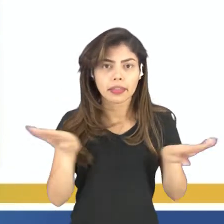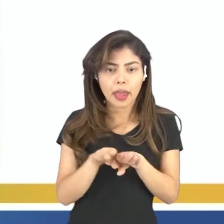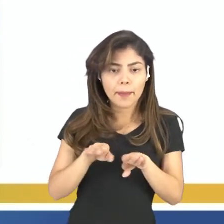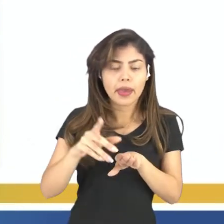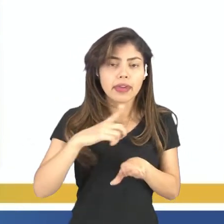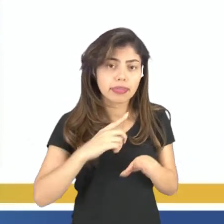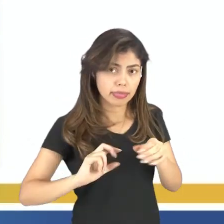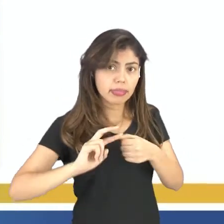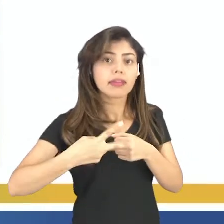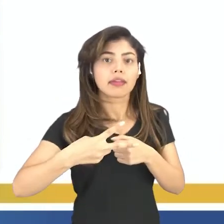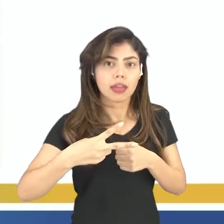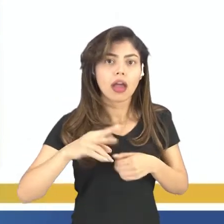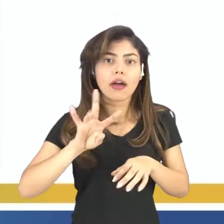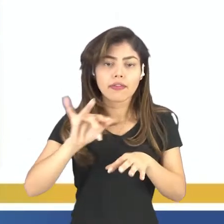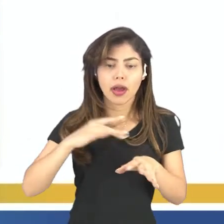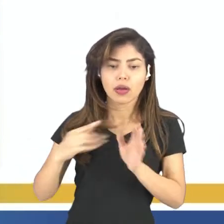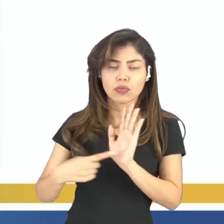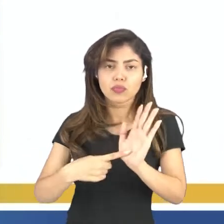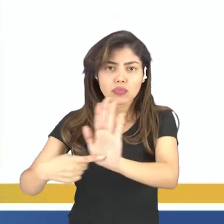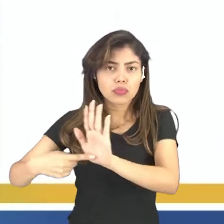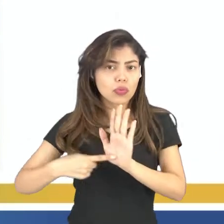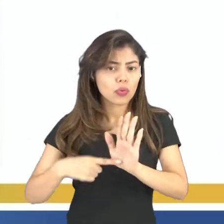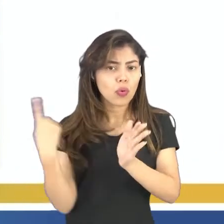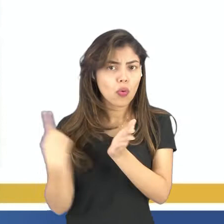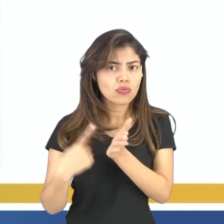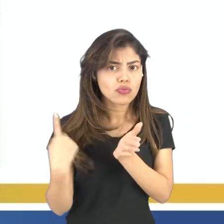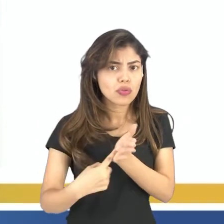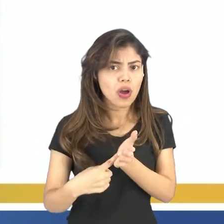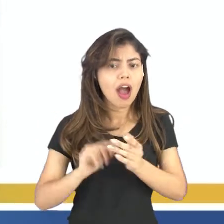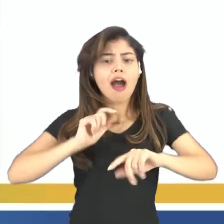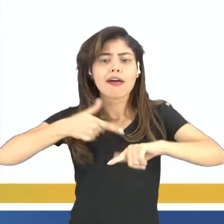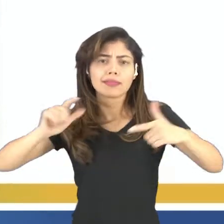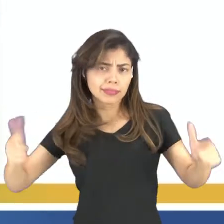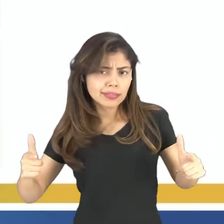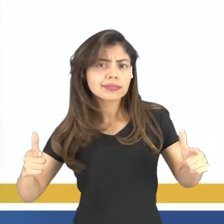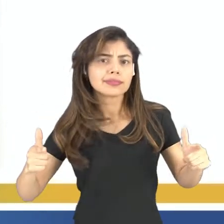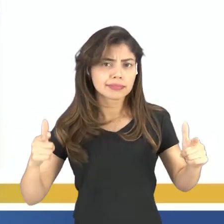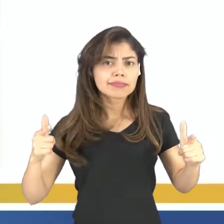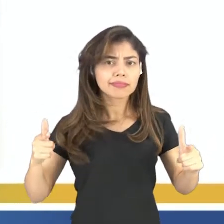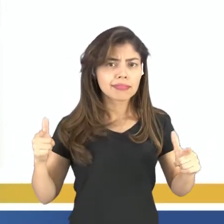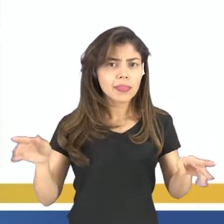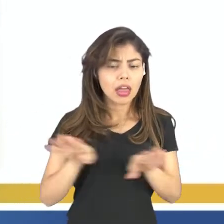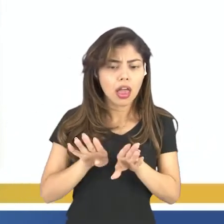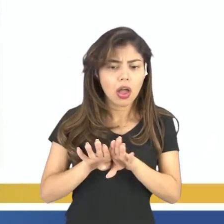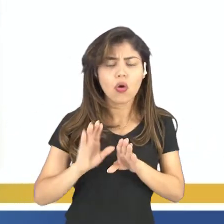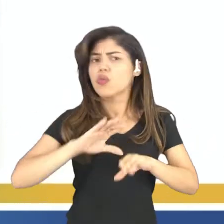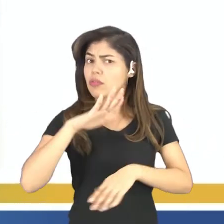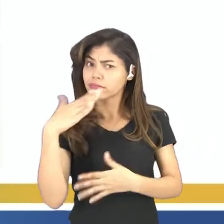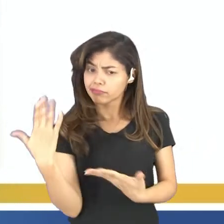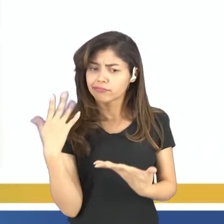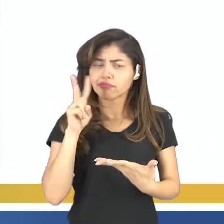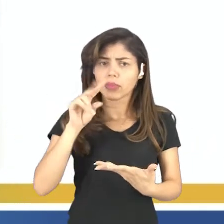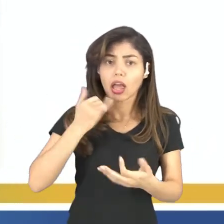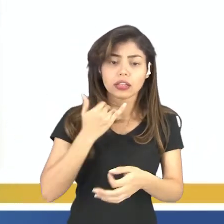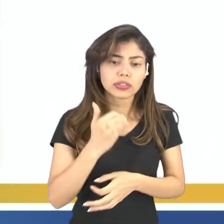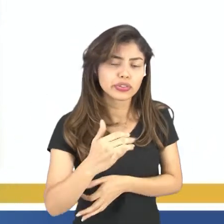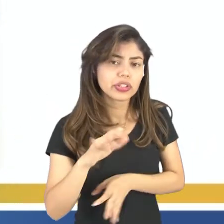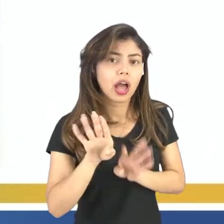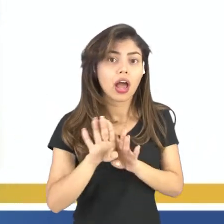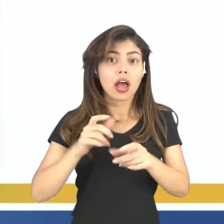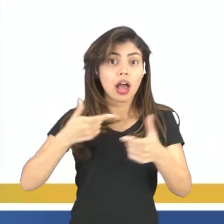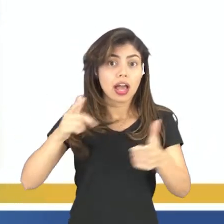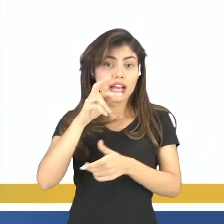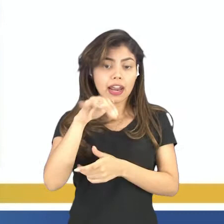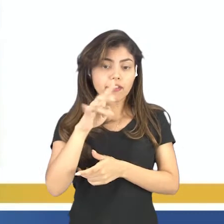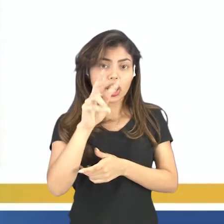contida num corpo, numa partícula. E deve-se à sua existência a interação entre as partículas que